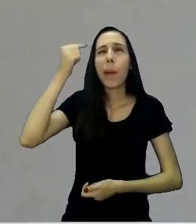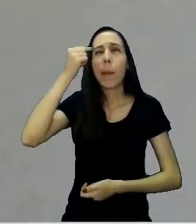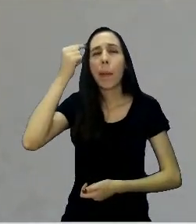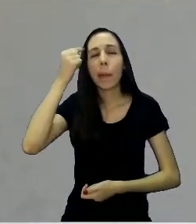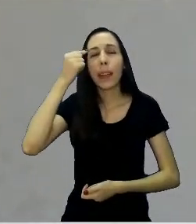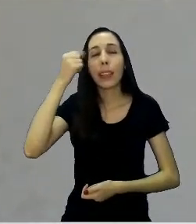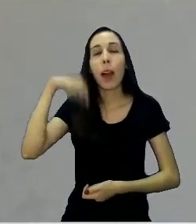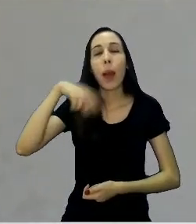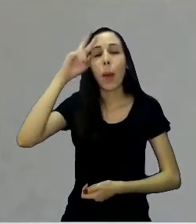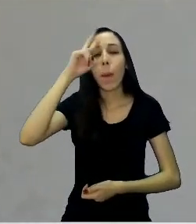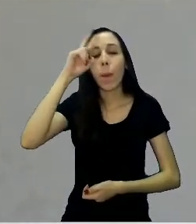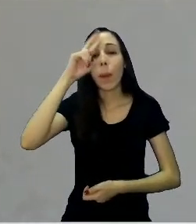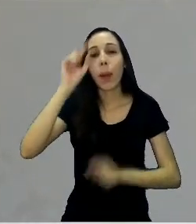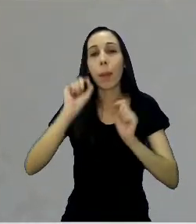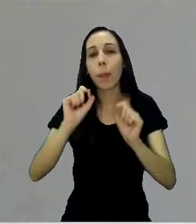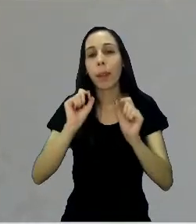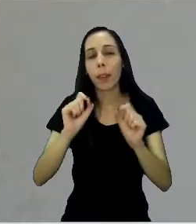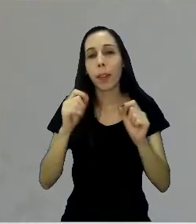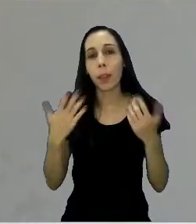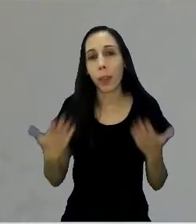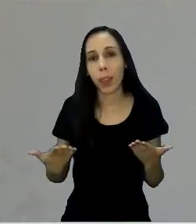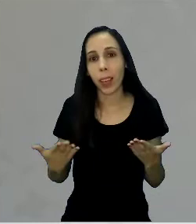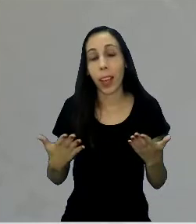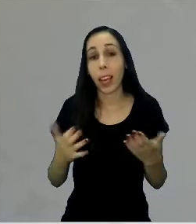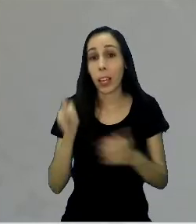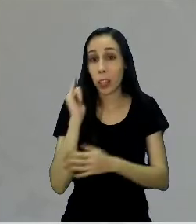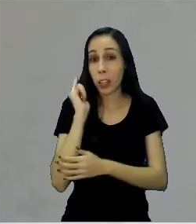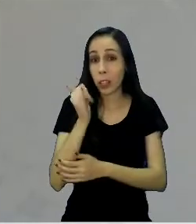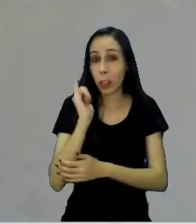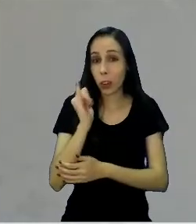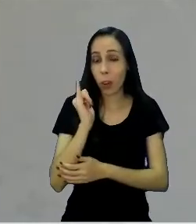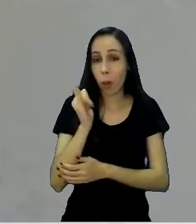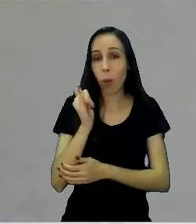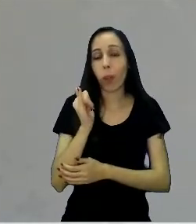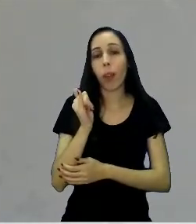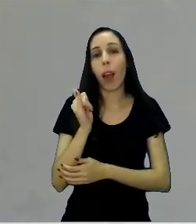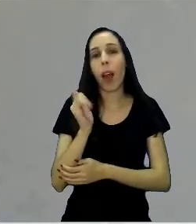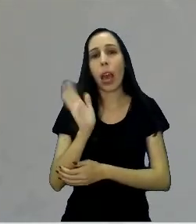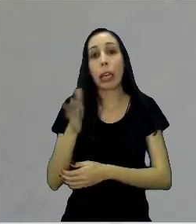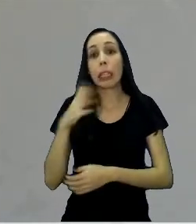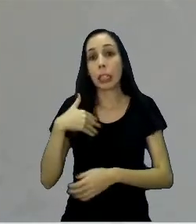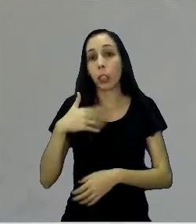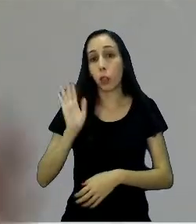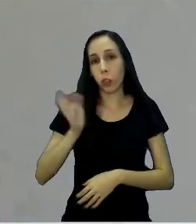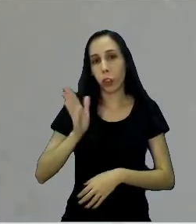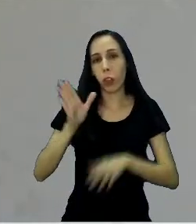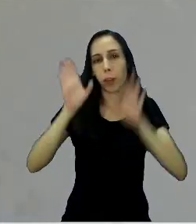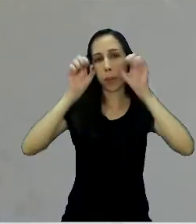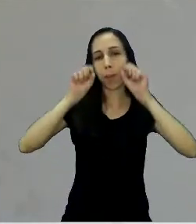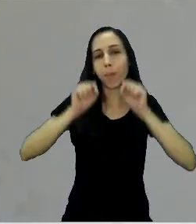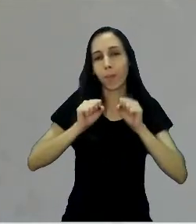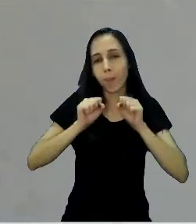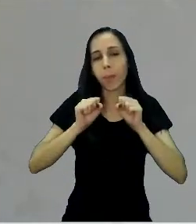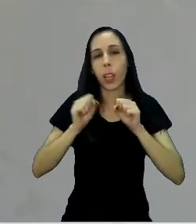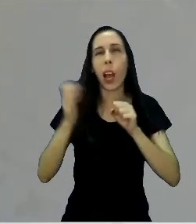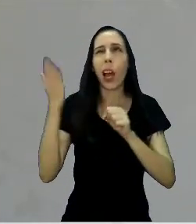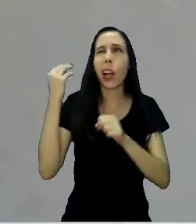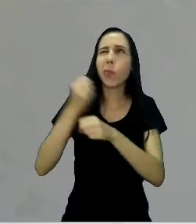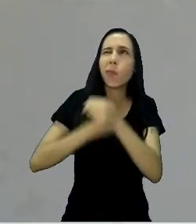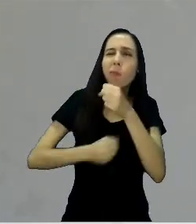Quando pensava nisso, me lembrei de contar para vocês algo que eu